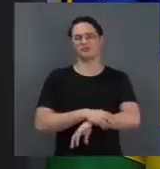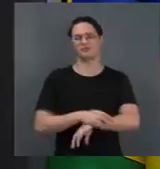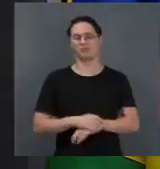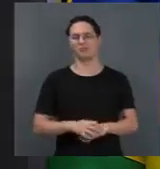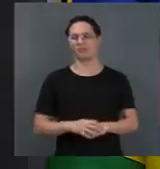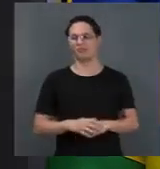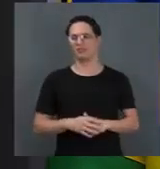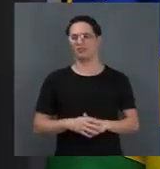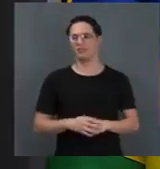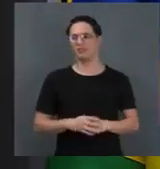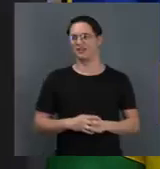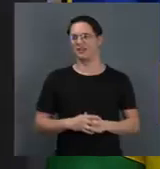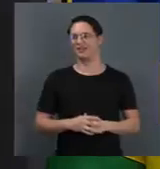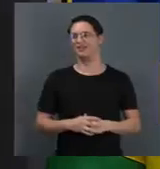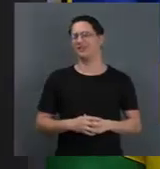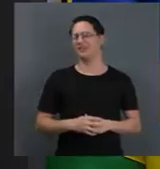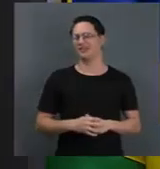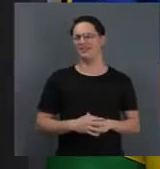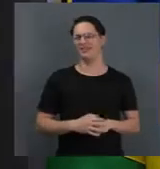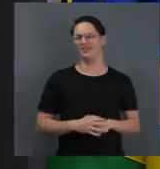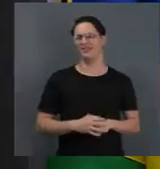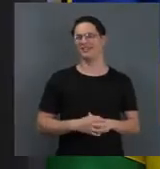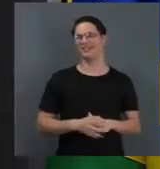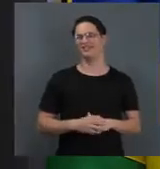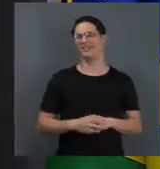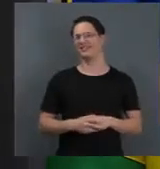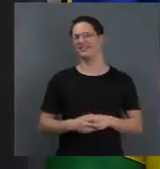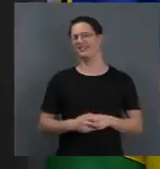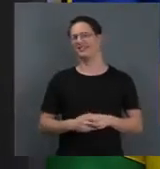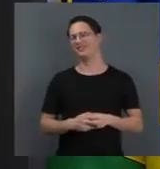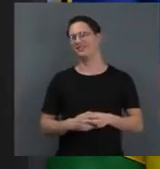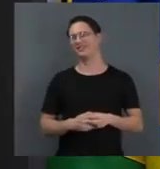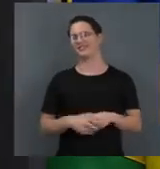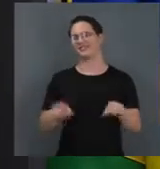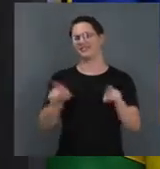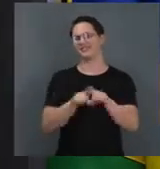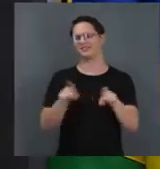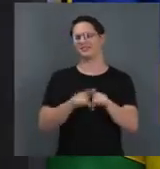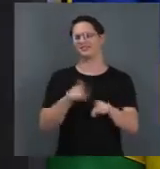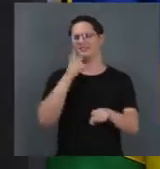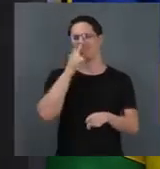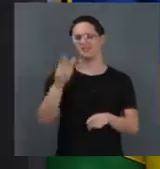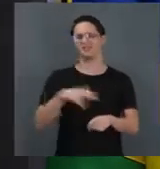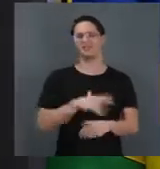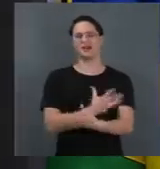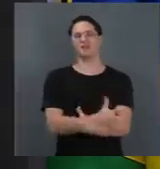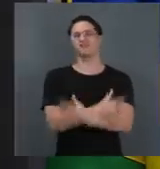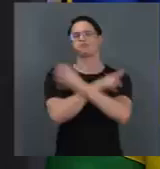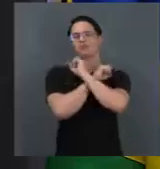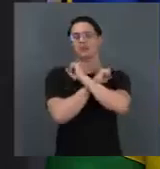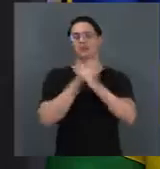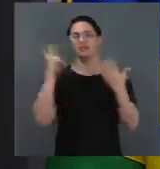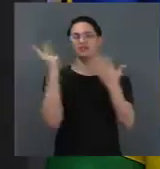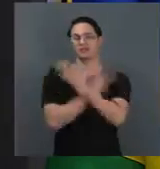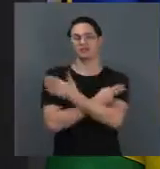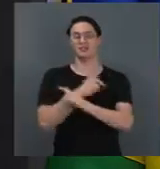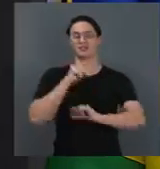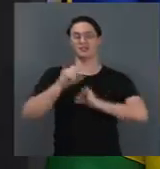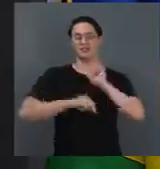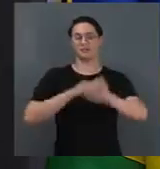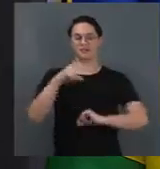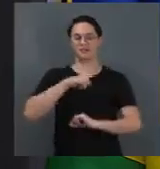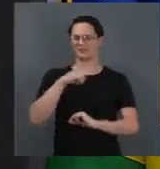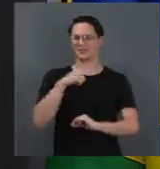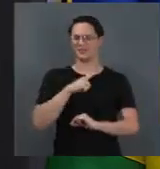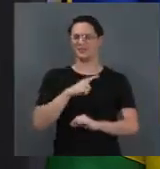já apresentamos essas denúncias sobre o amordaçamento em grande escala, numa caçada implacável